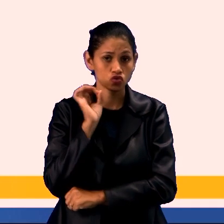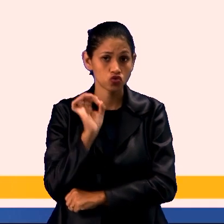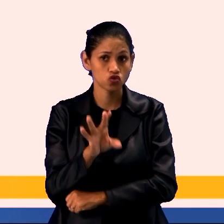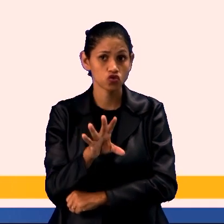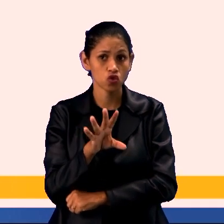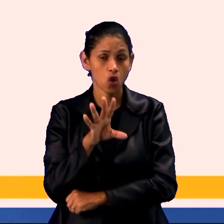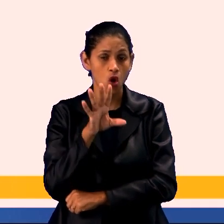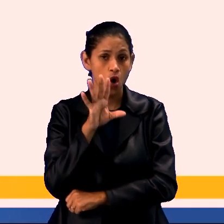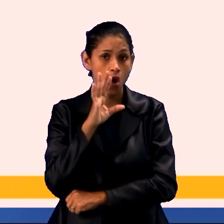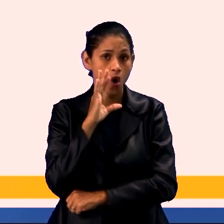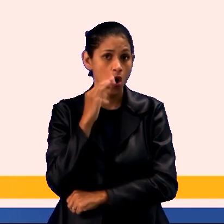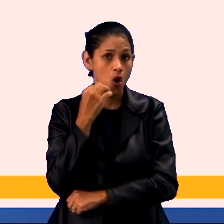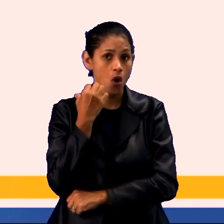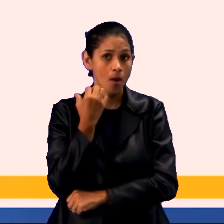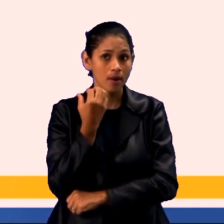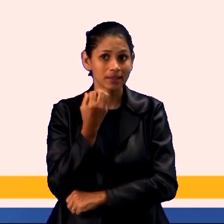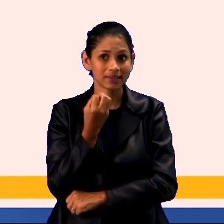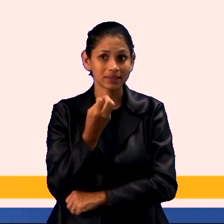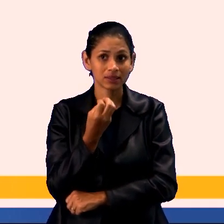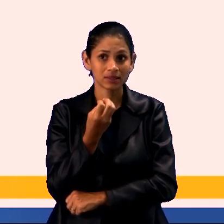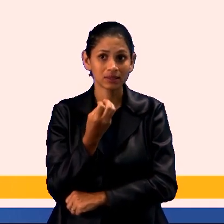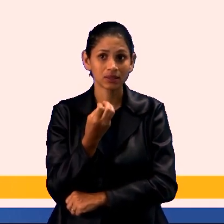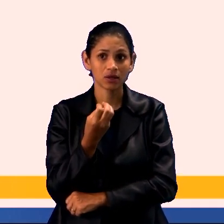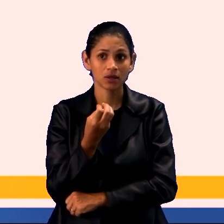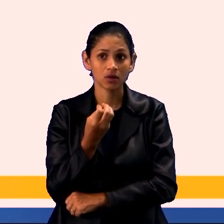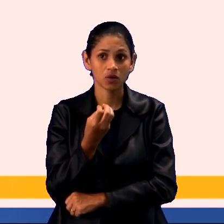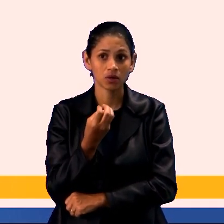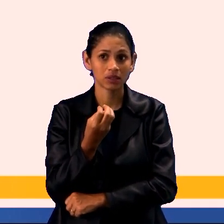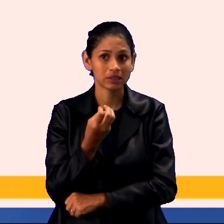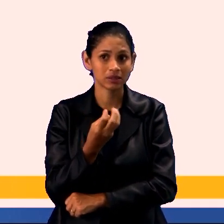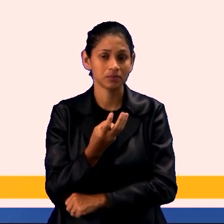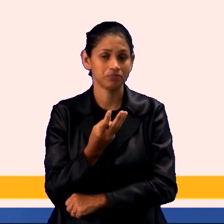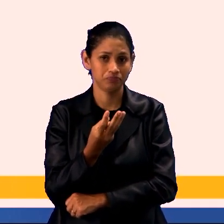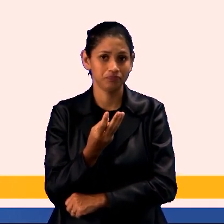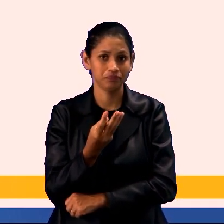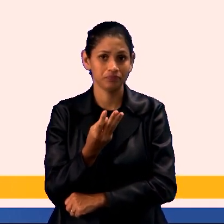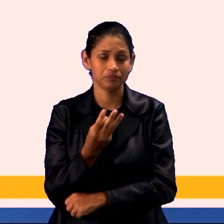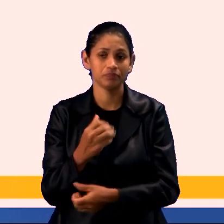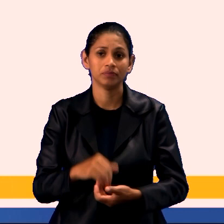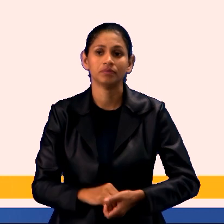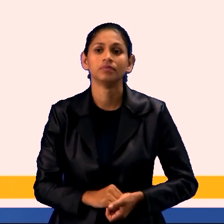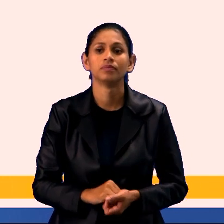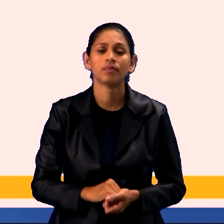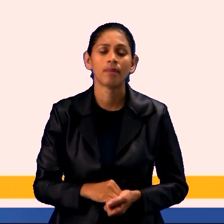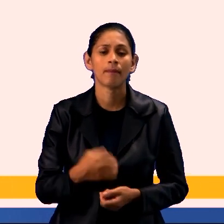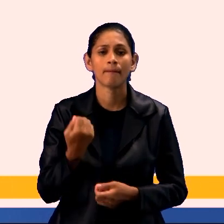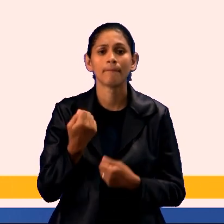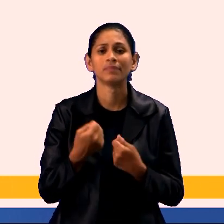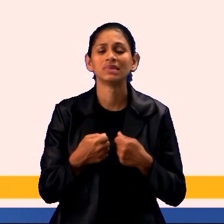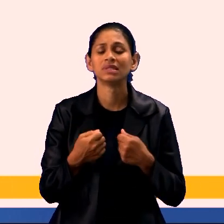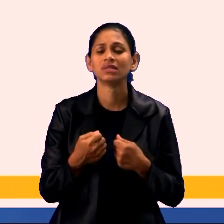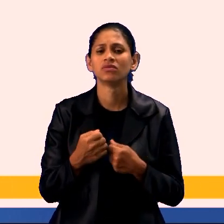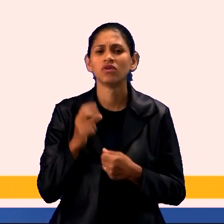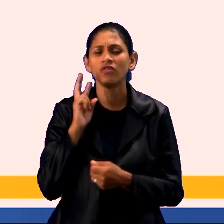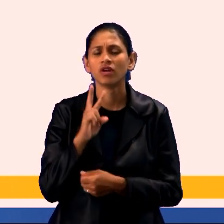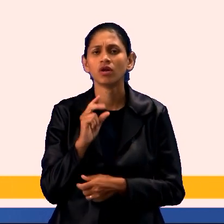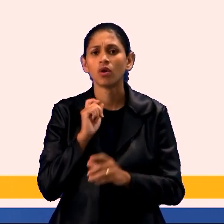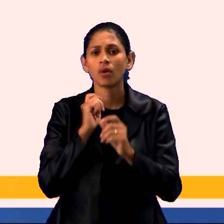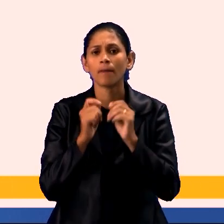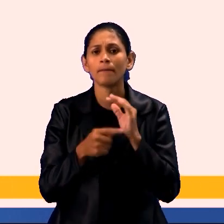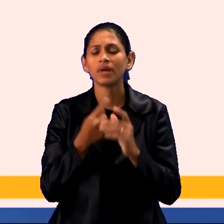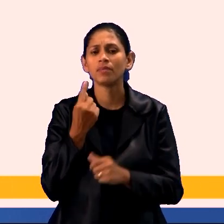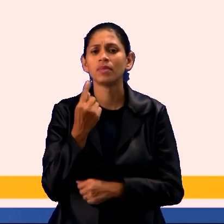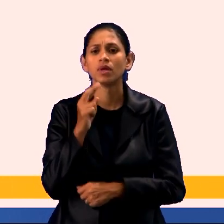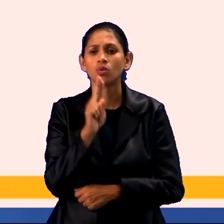que foram divididas esses 45 alunos. Vocês viram ali que no primeiro momento eu utilizei a multiplicação de